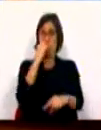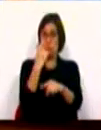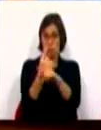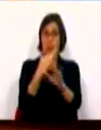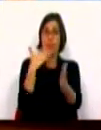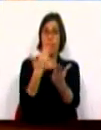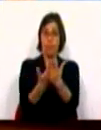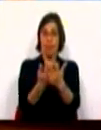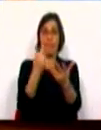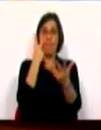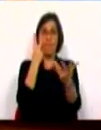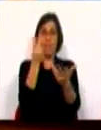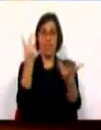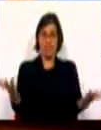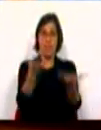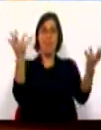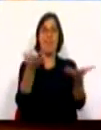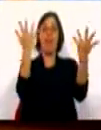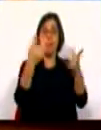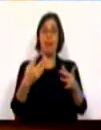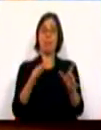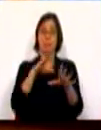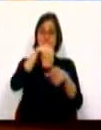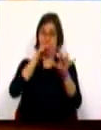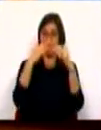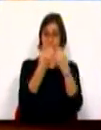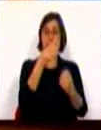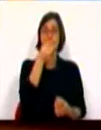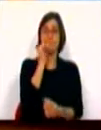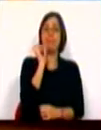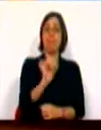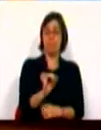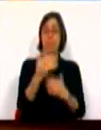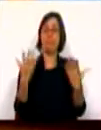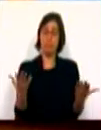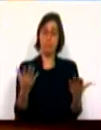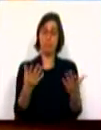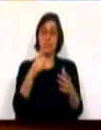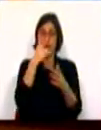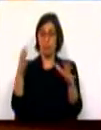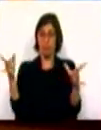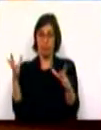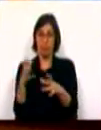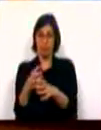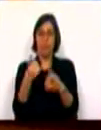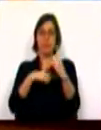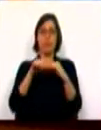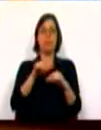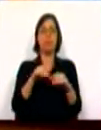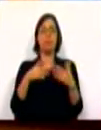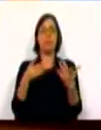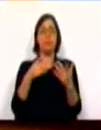tempo para o revitalizar das dinâmicas sociais de um território marcado pelo despovoamento e para o seu